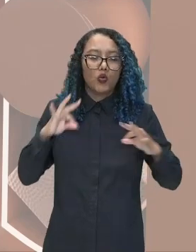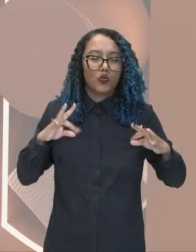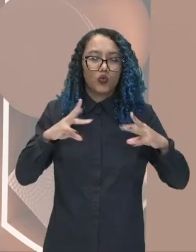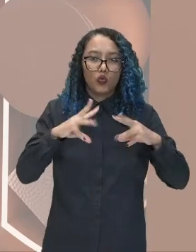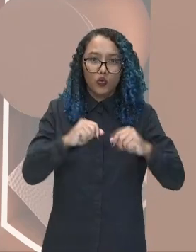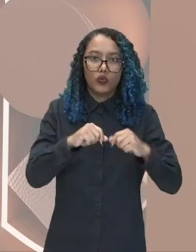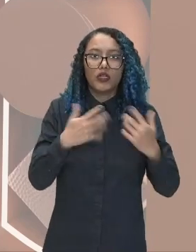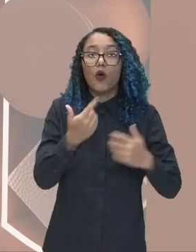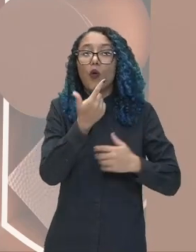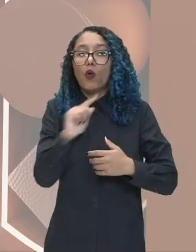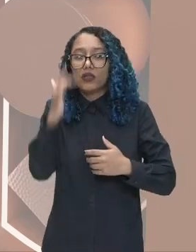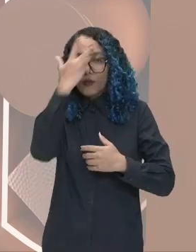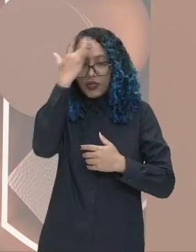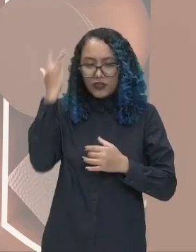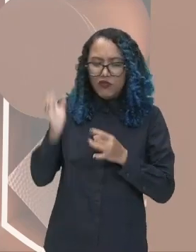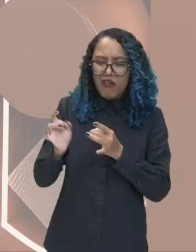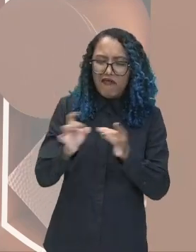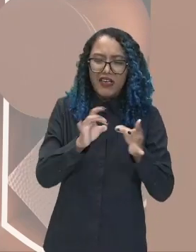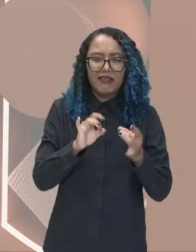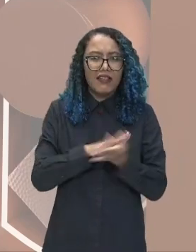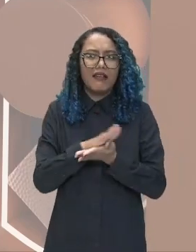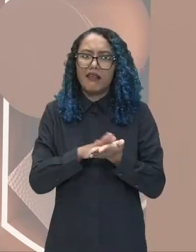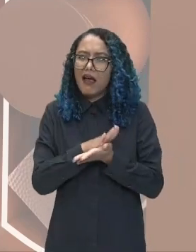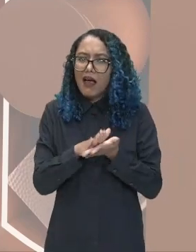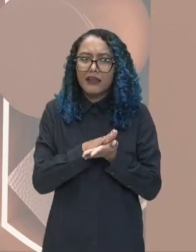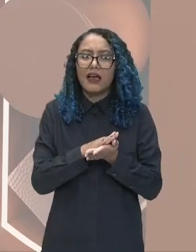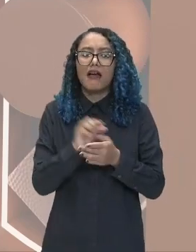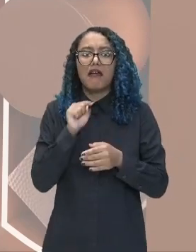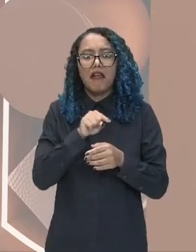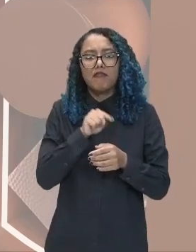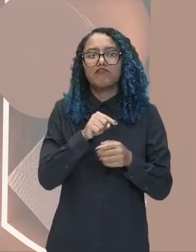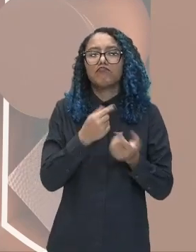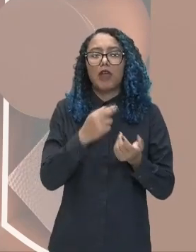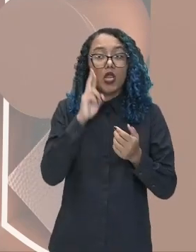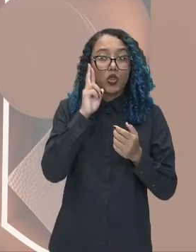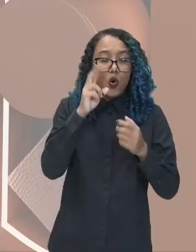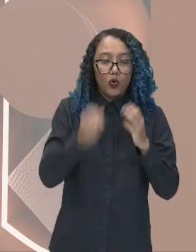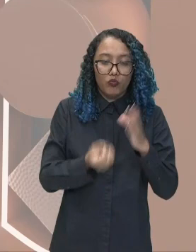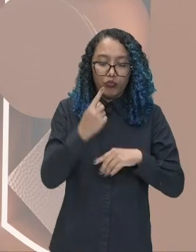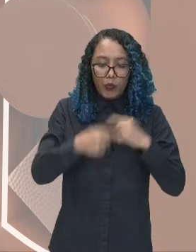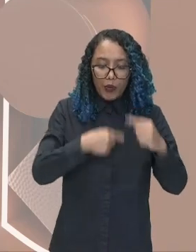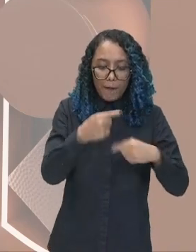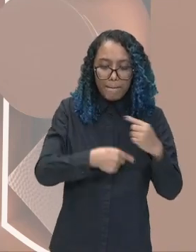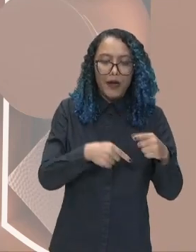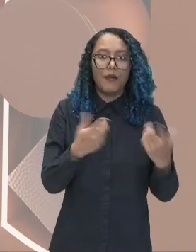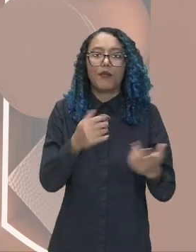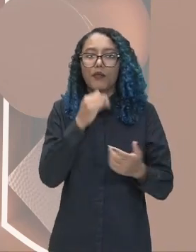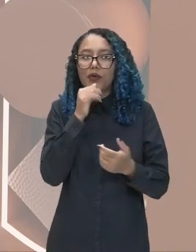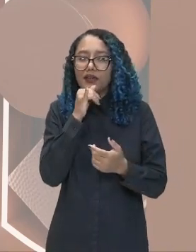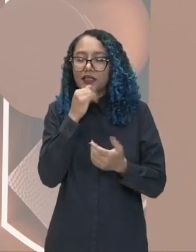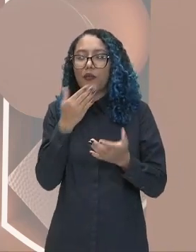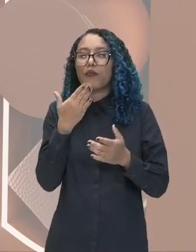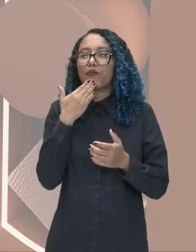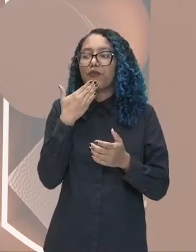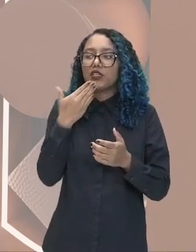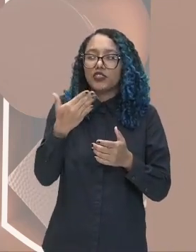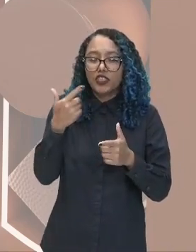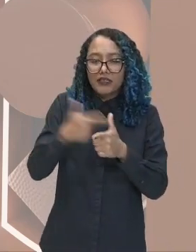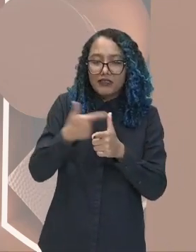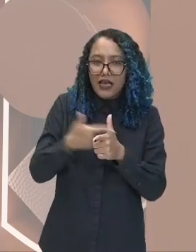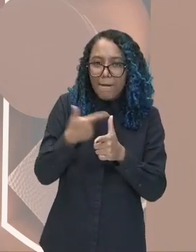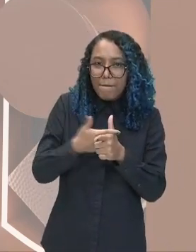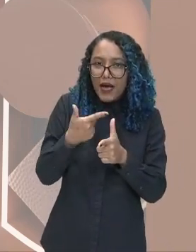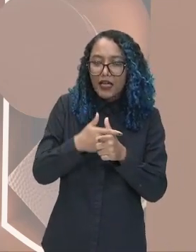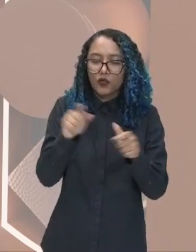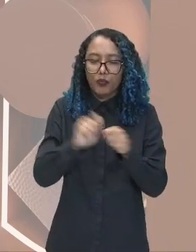era aquele que fazia o produto, ele era o dono da matéria-prima, você encomendava um sapato para ele, ele fazia o sapato e